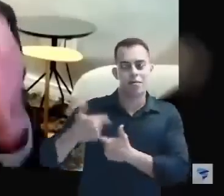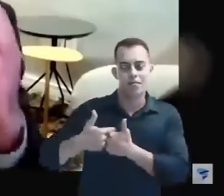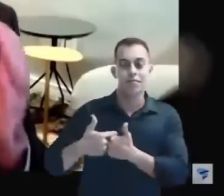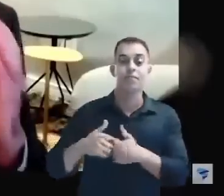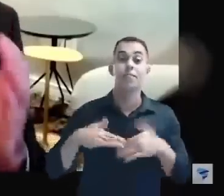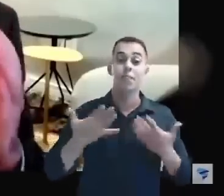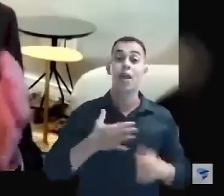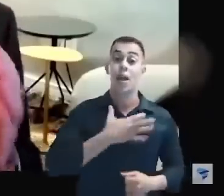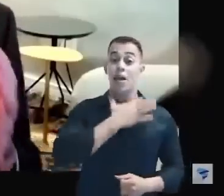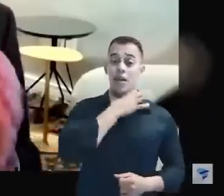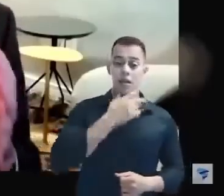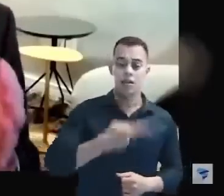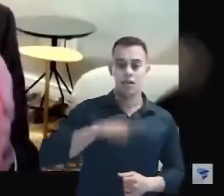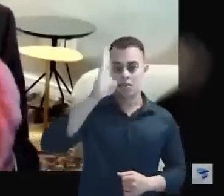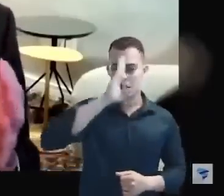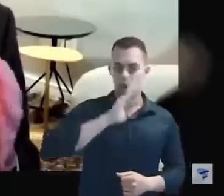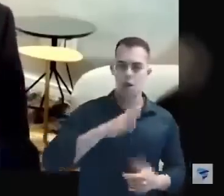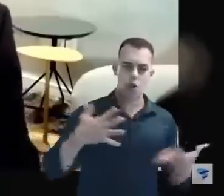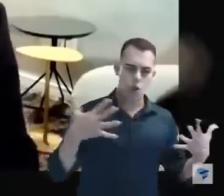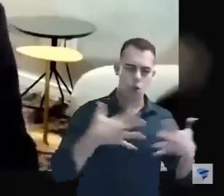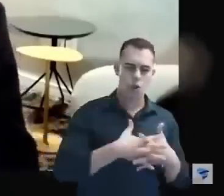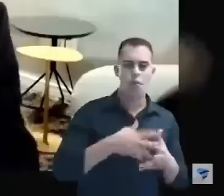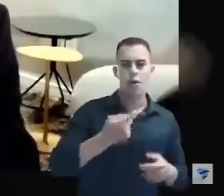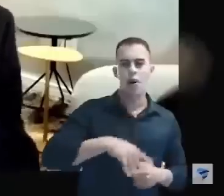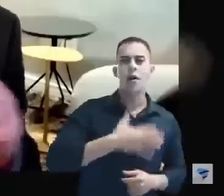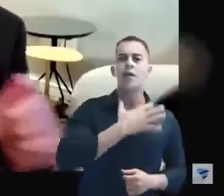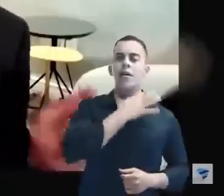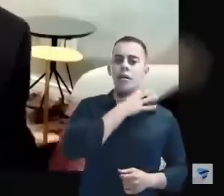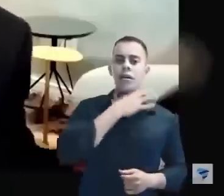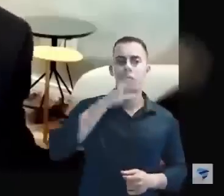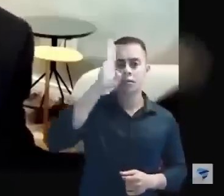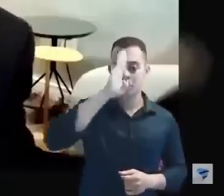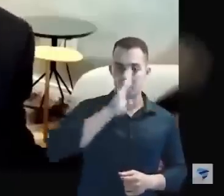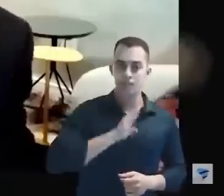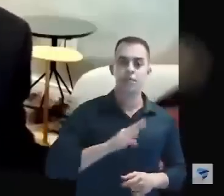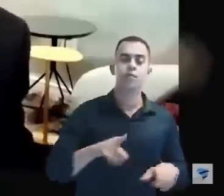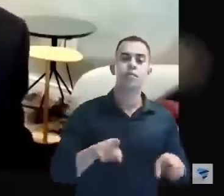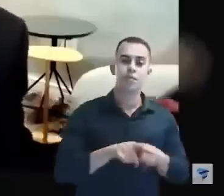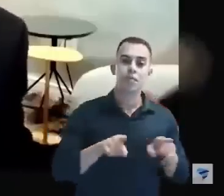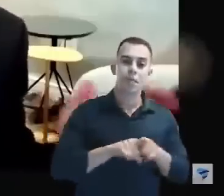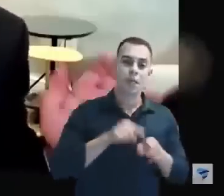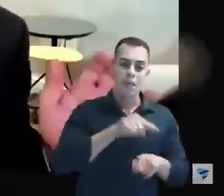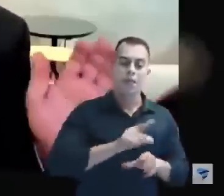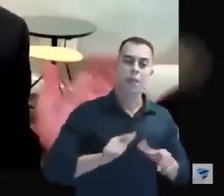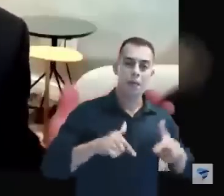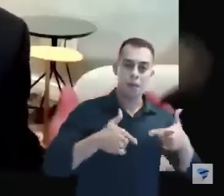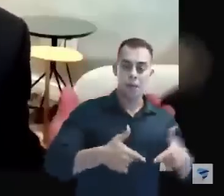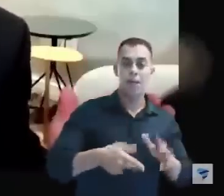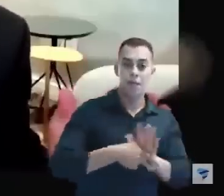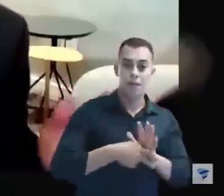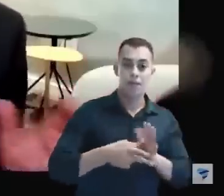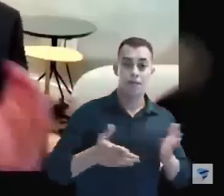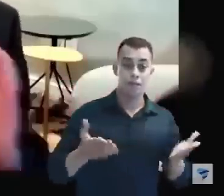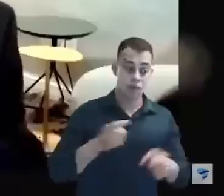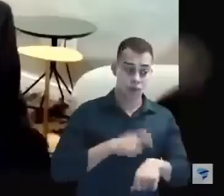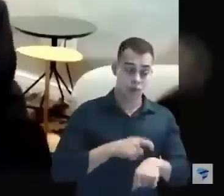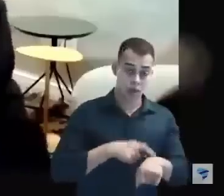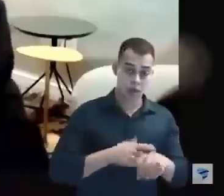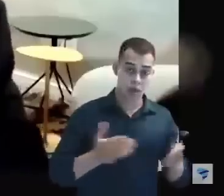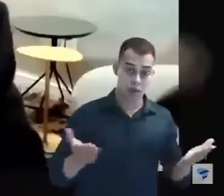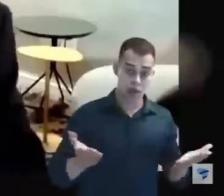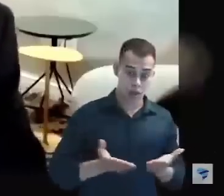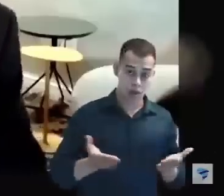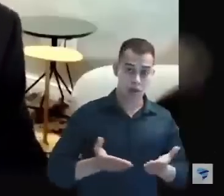a complexidade da crise brasileira e a renitência da crise brasileira no tempo